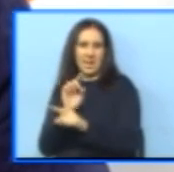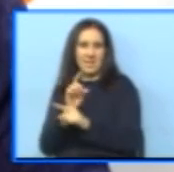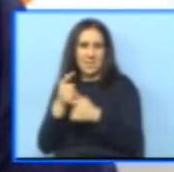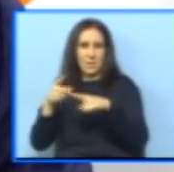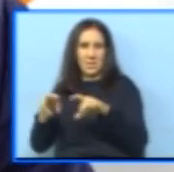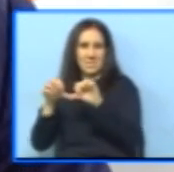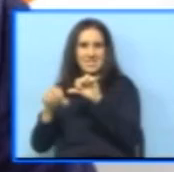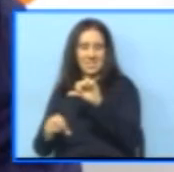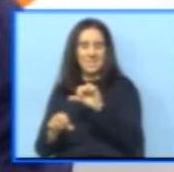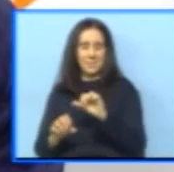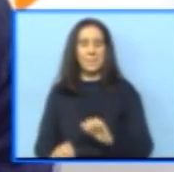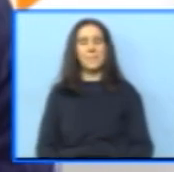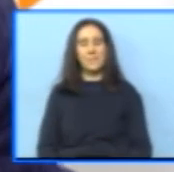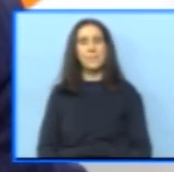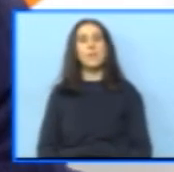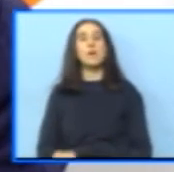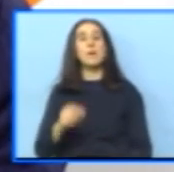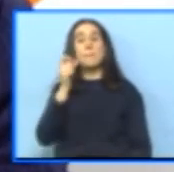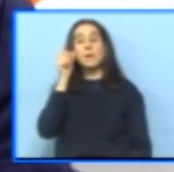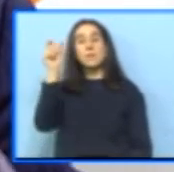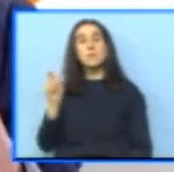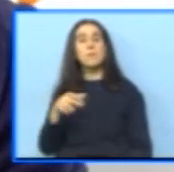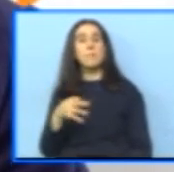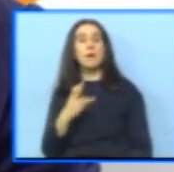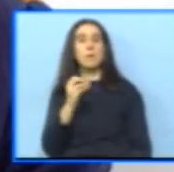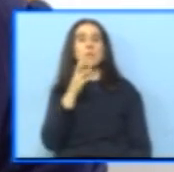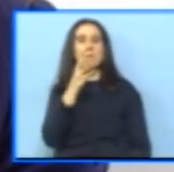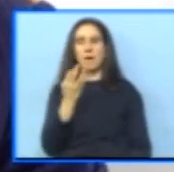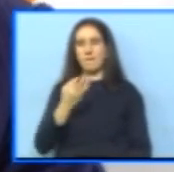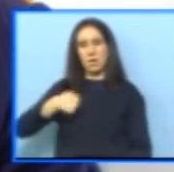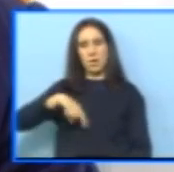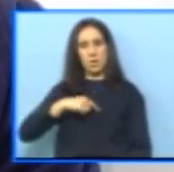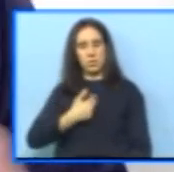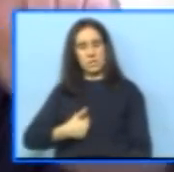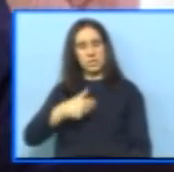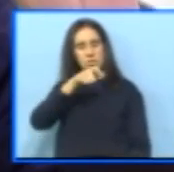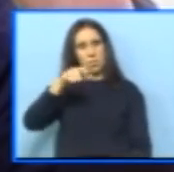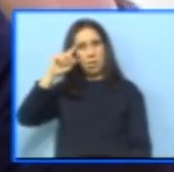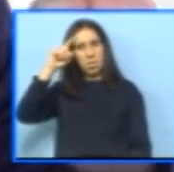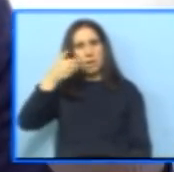é... O que é que Paulo vai dizer? Sim, nós cristãos temos uma sabedoria,